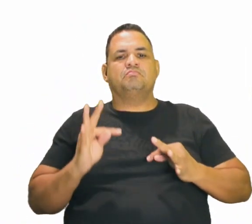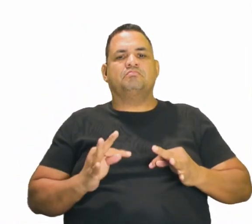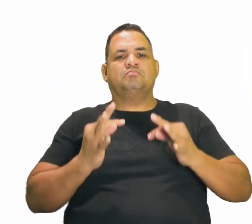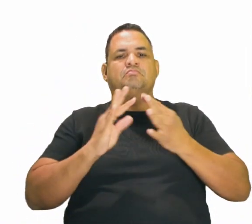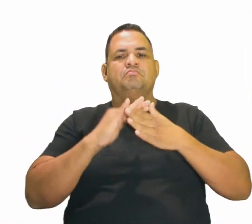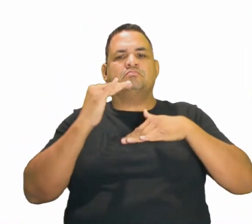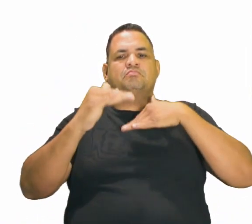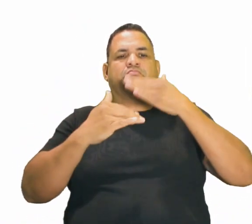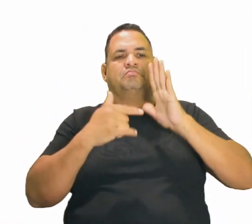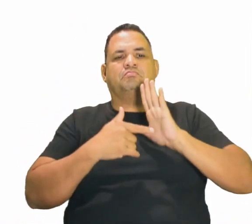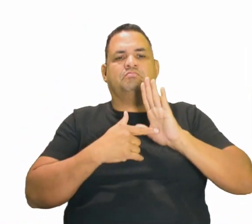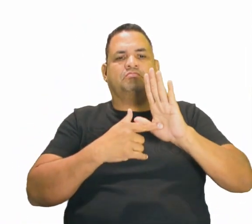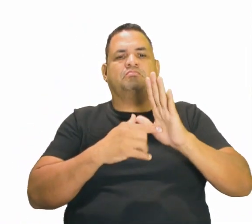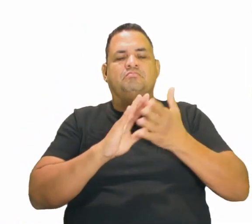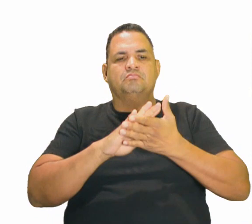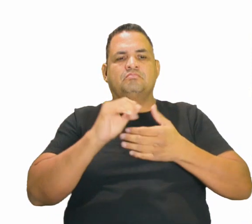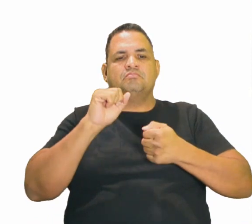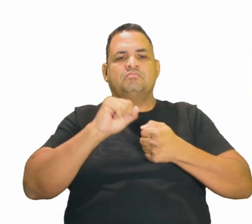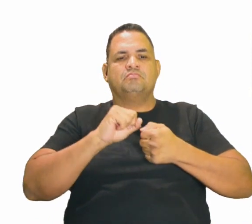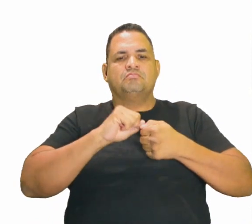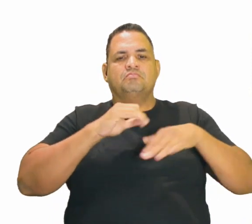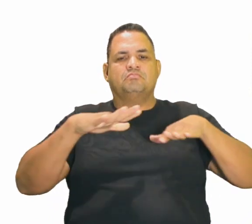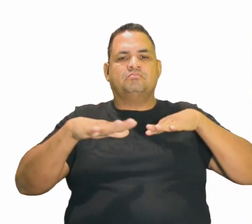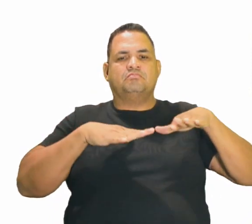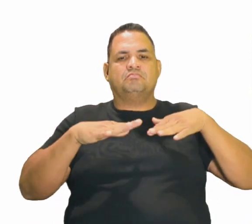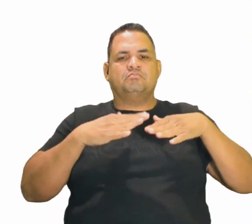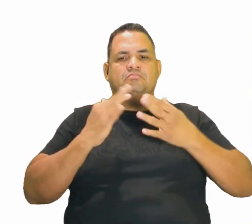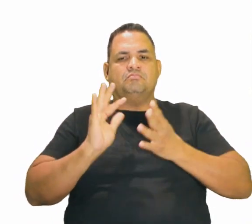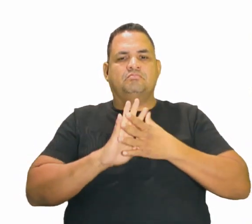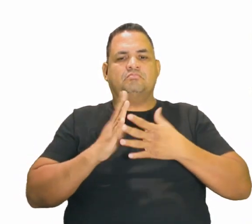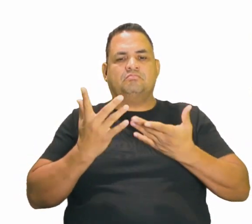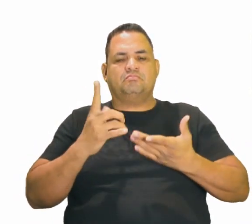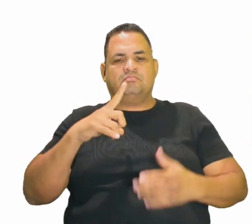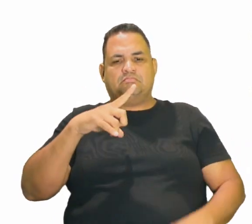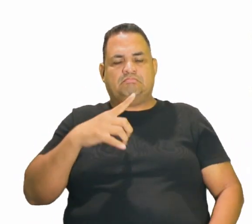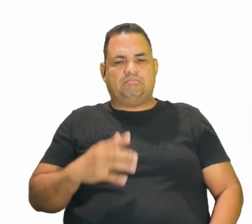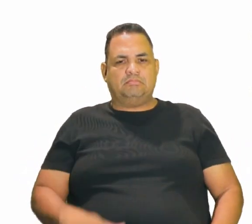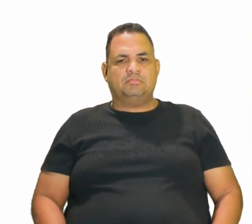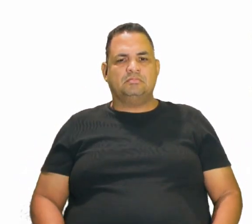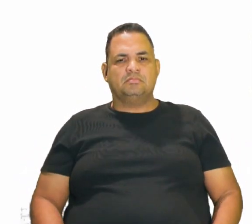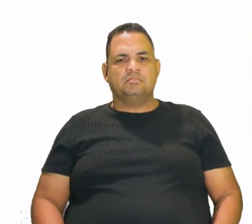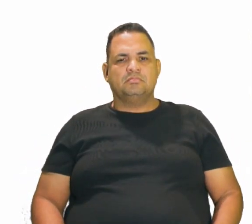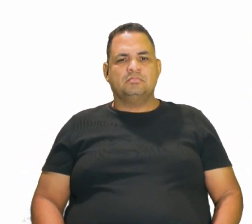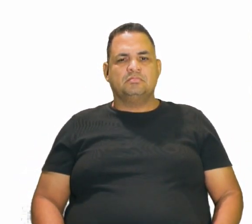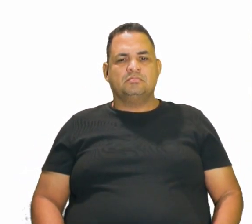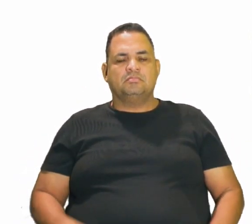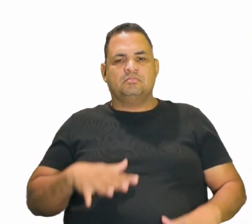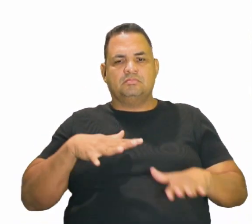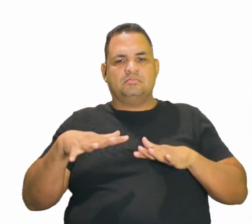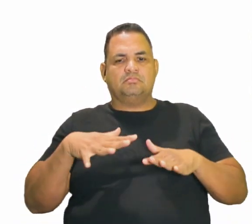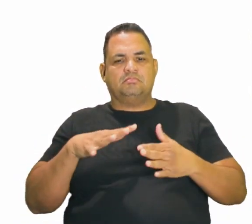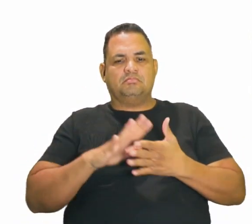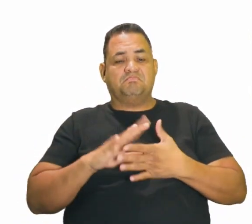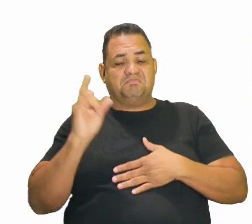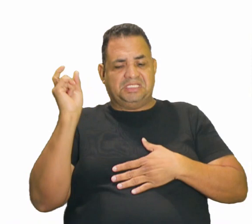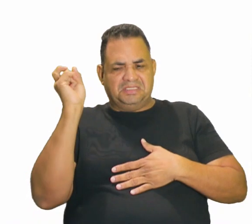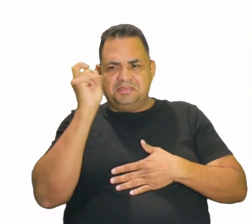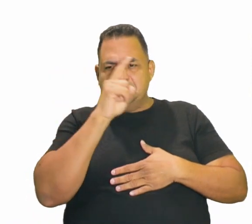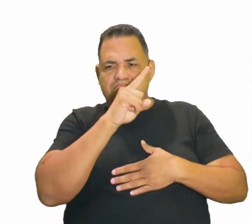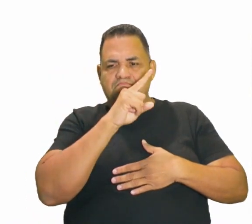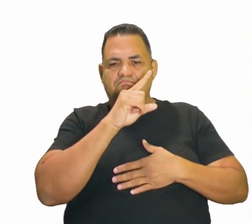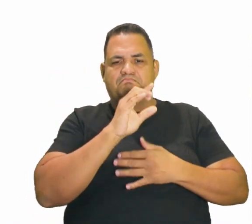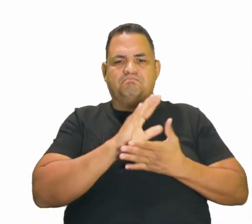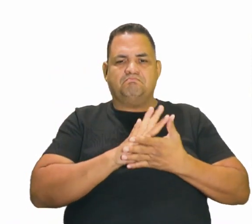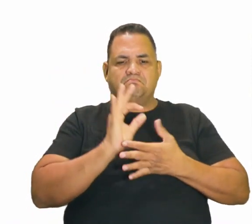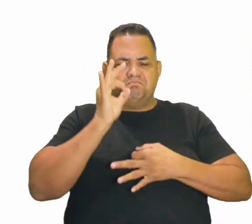e apresenta na execução dos movimentos ou seja esses movimentos Eles são de Altos